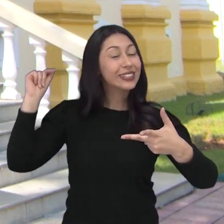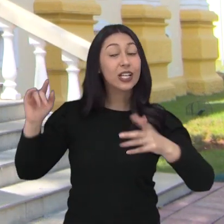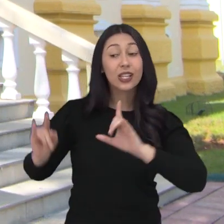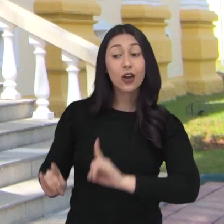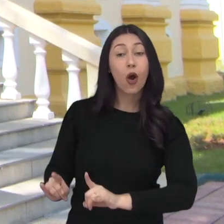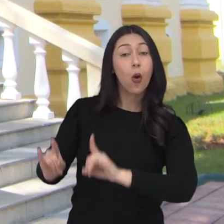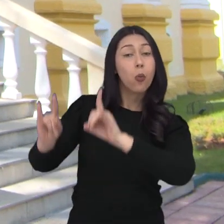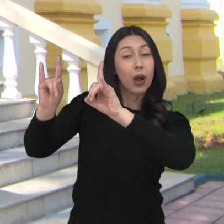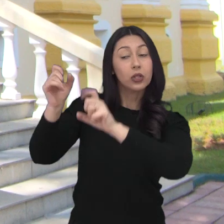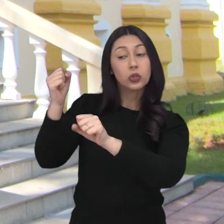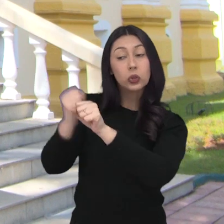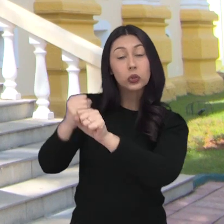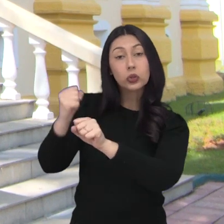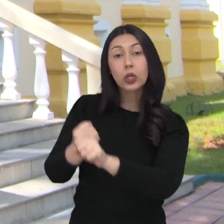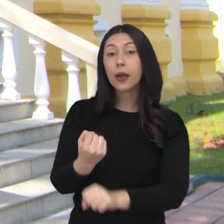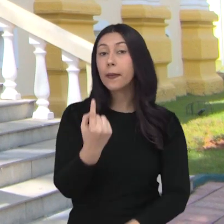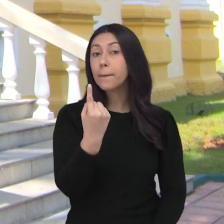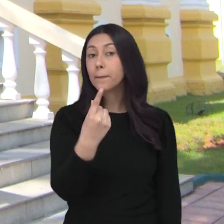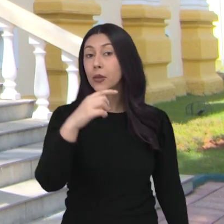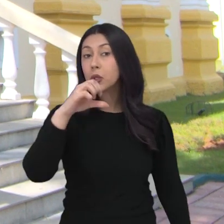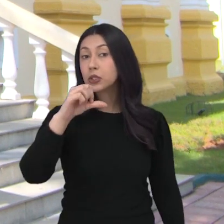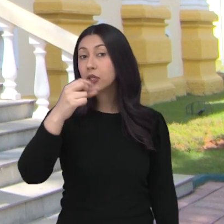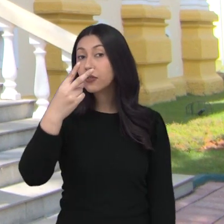Câmara. Esse prédio foi construído em